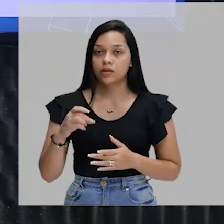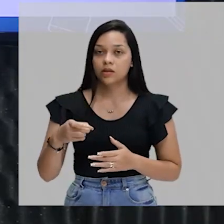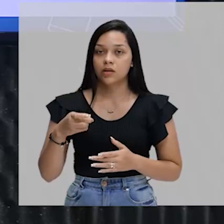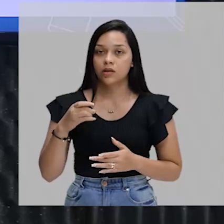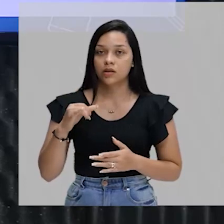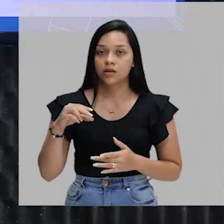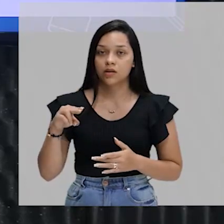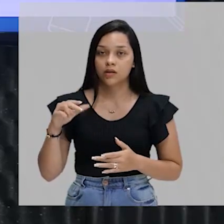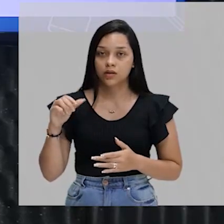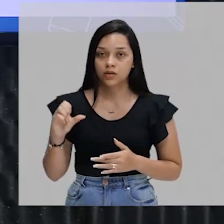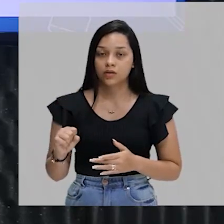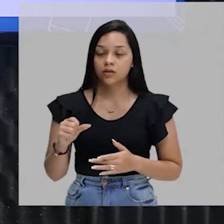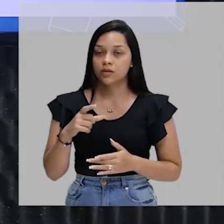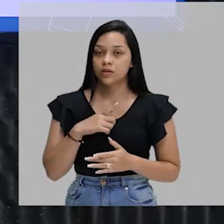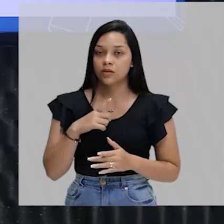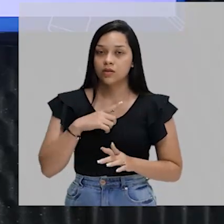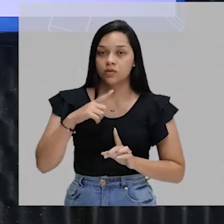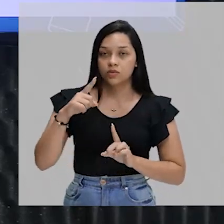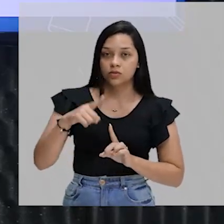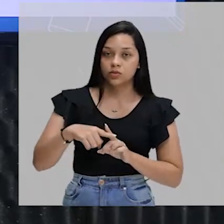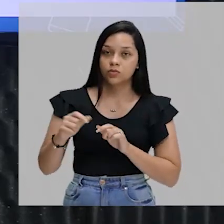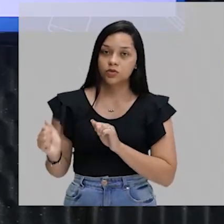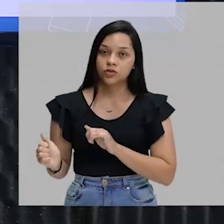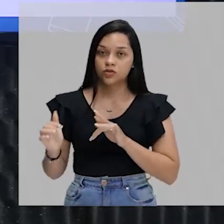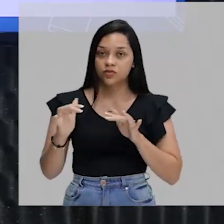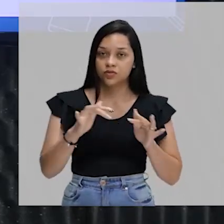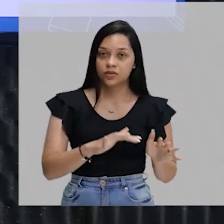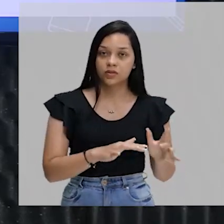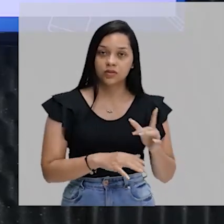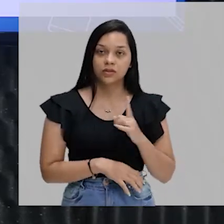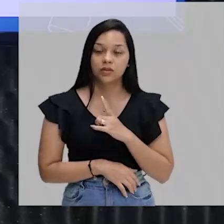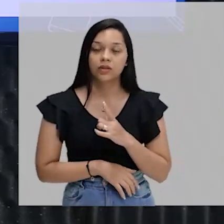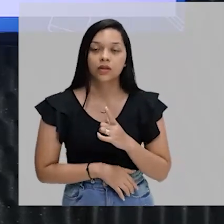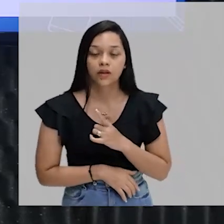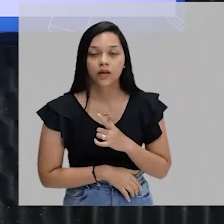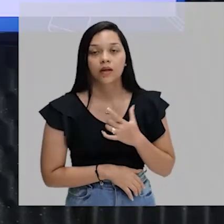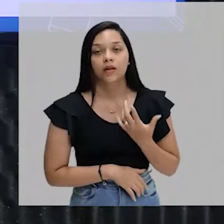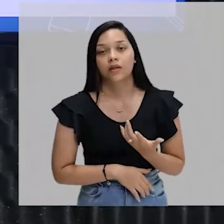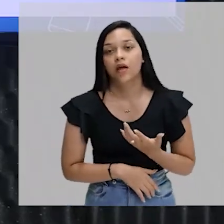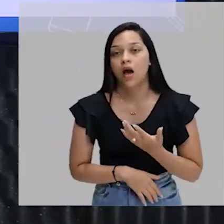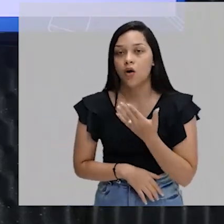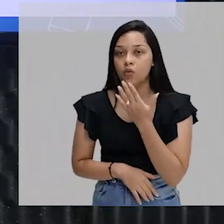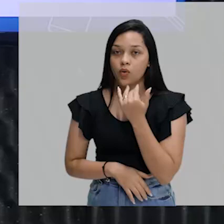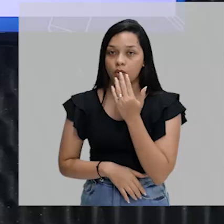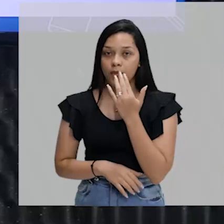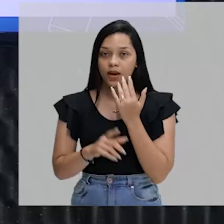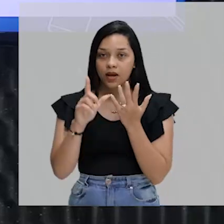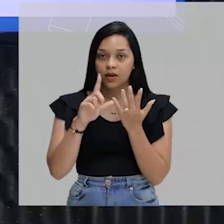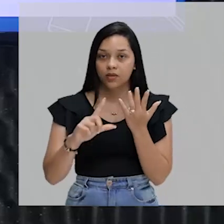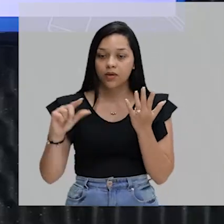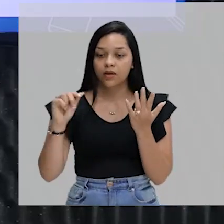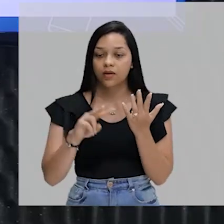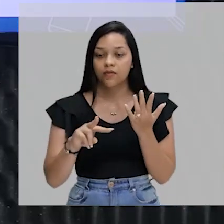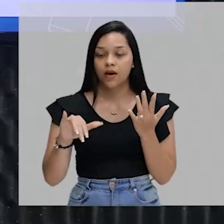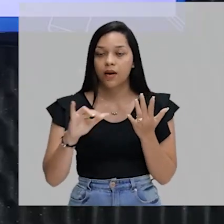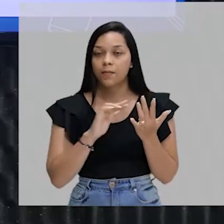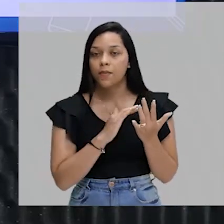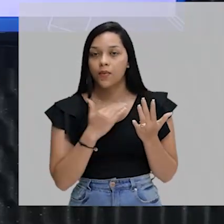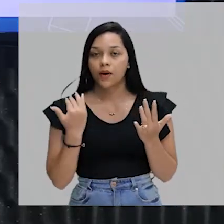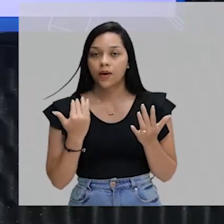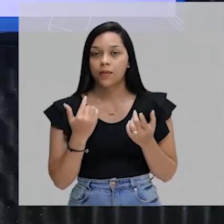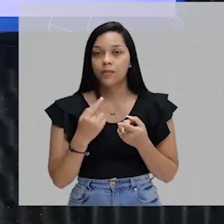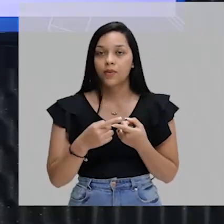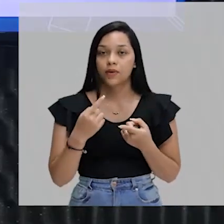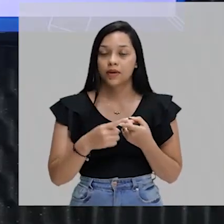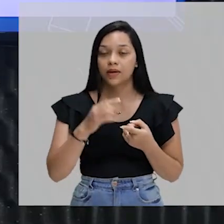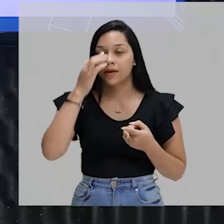Então, quando tem algum tipo de invasão com lagartas, essas lagartas ao comerem as folhas do milho, elas vão morrer, porque ali